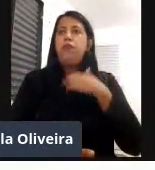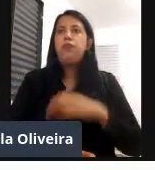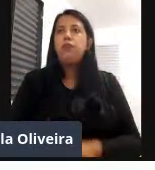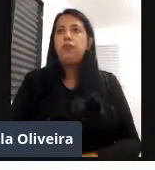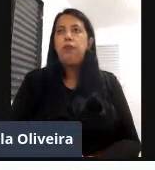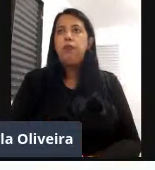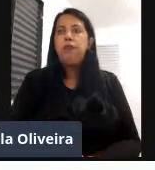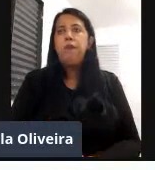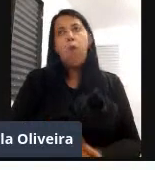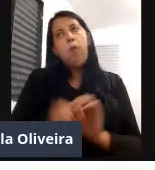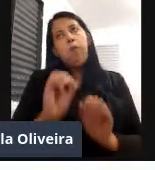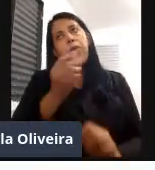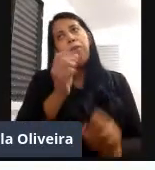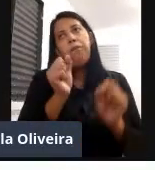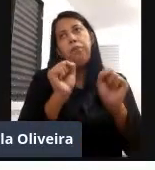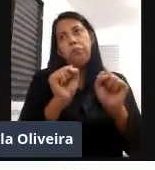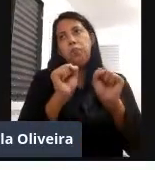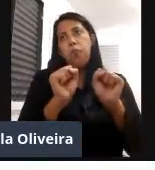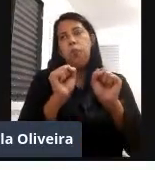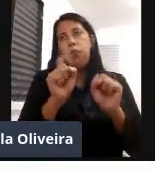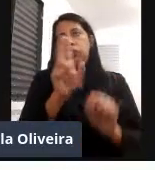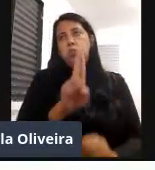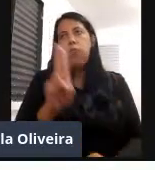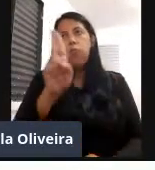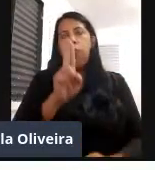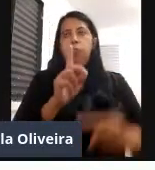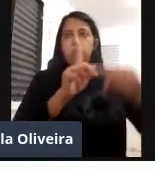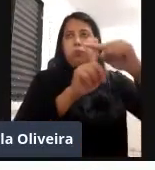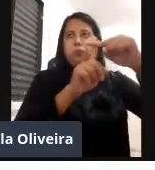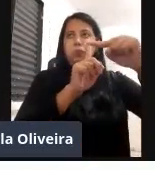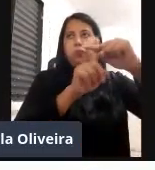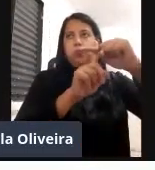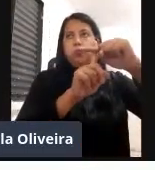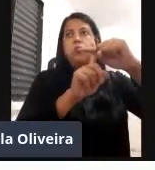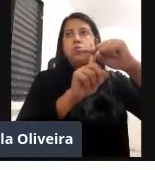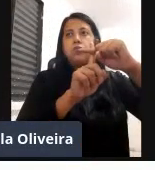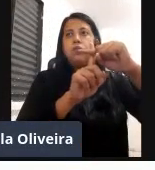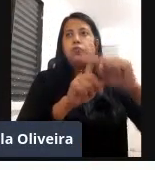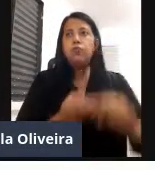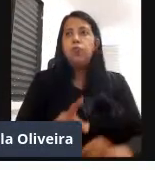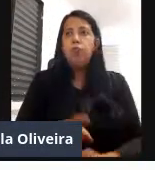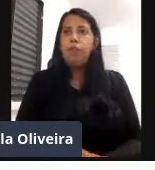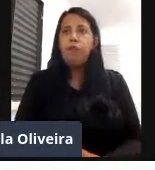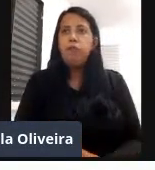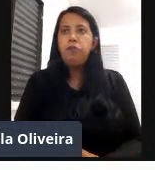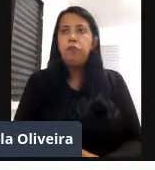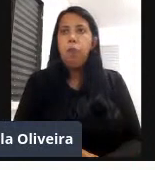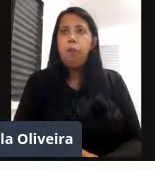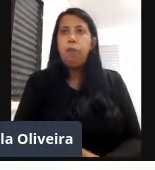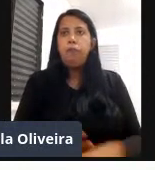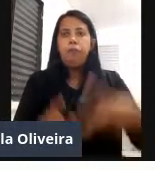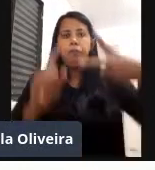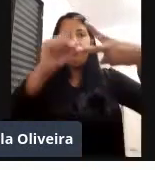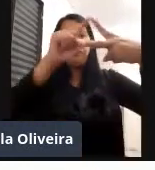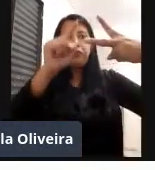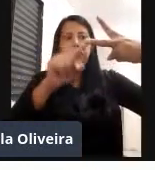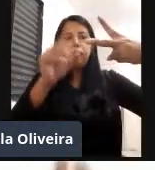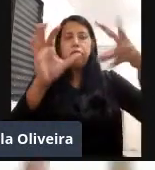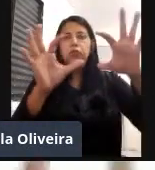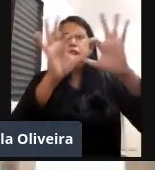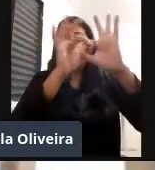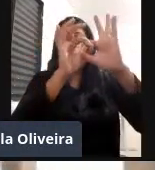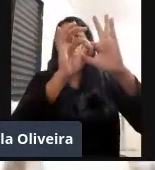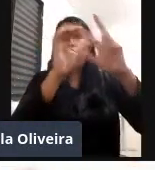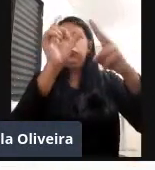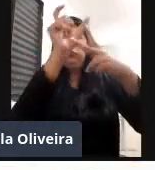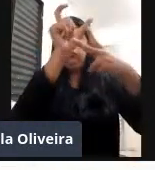outros que a gente pode colocar só o sinal de mais, tá? Então, ele vai entender que é essa palavra-chave, mais essa aqui, e o que ele